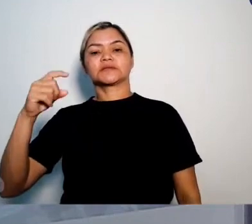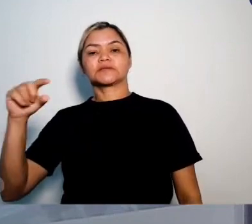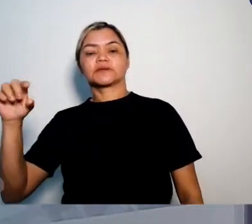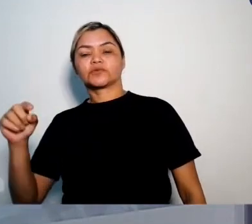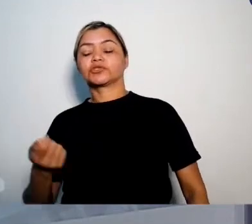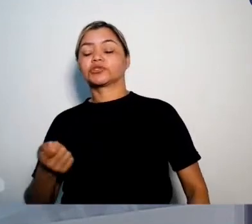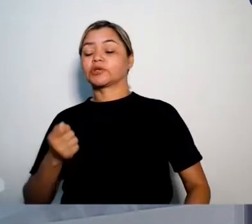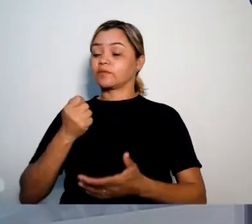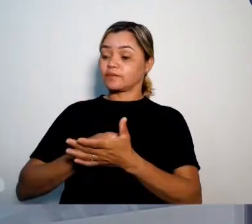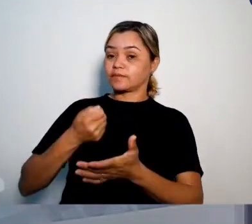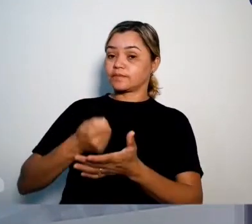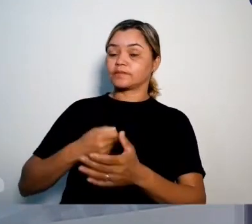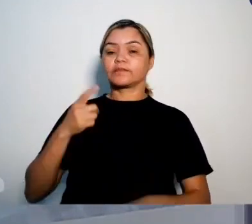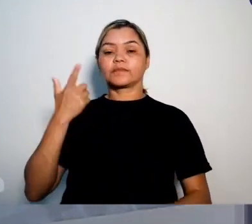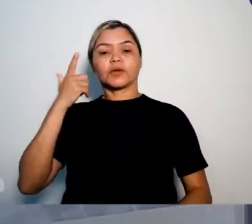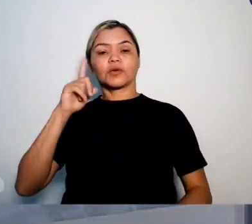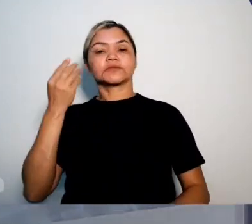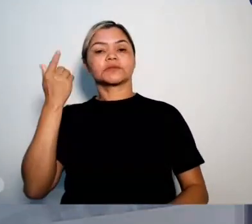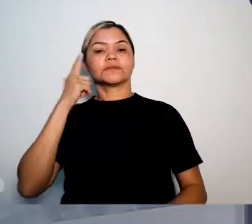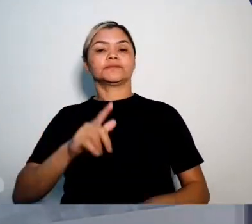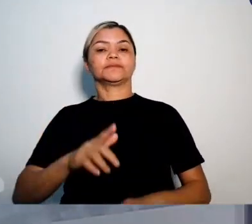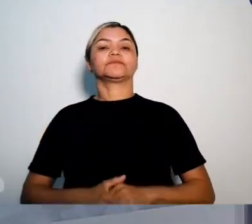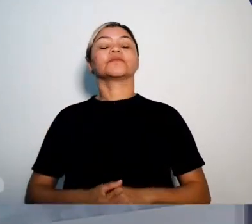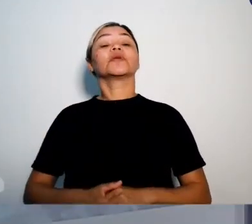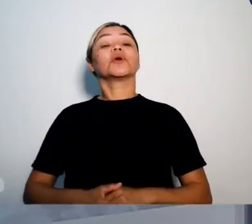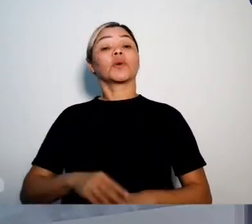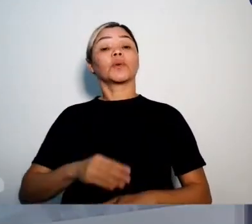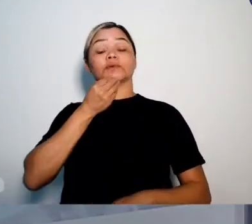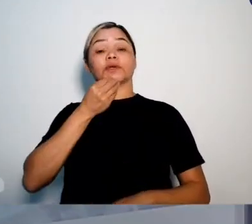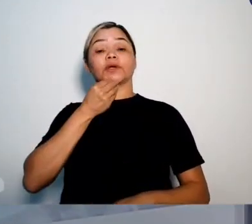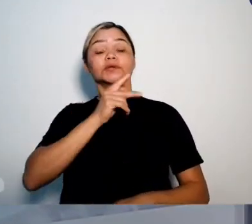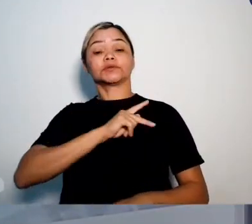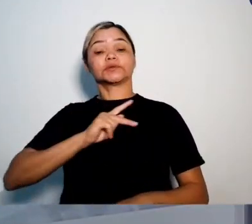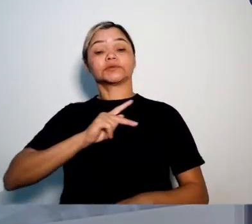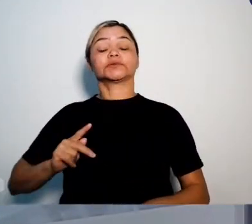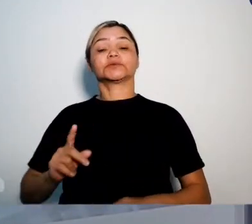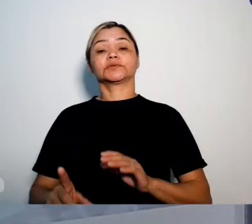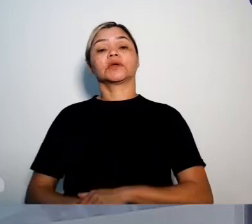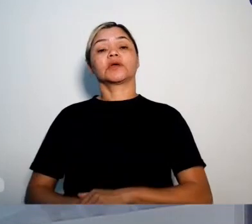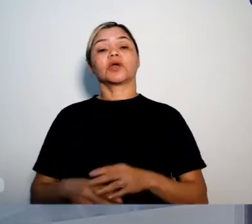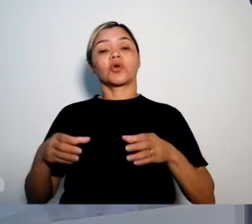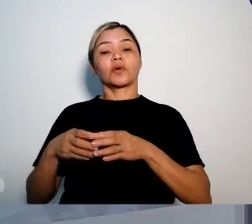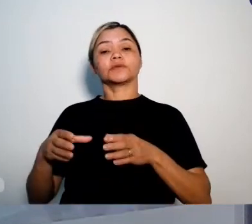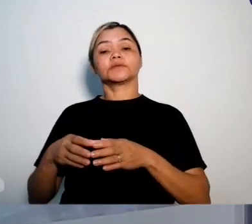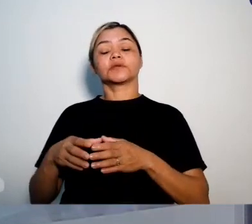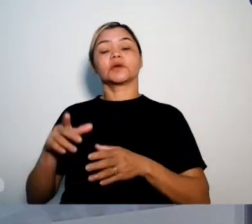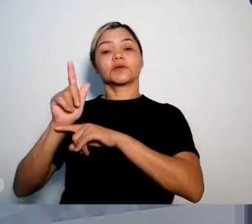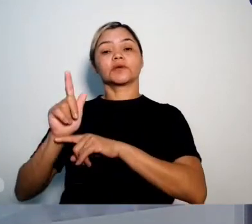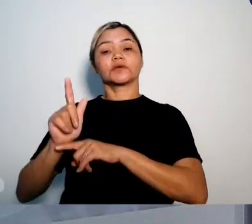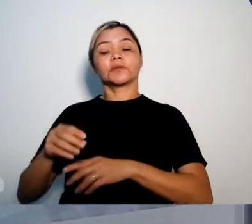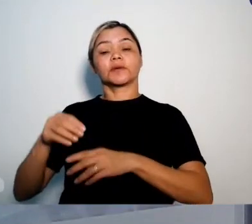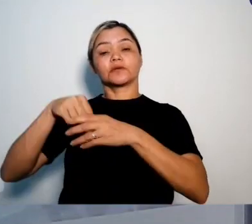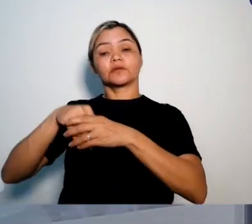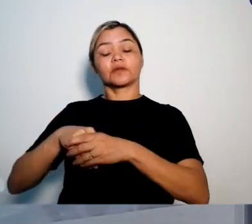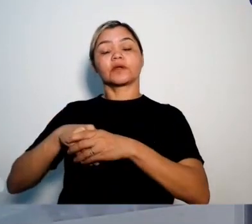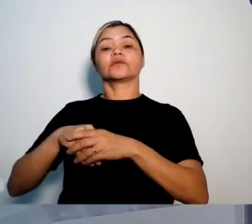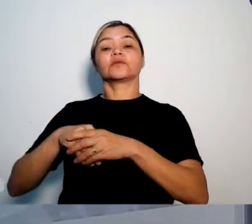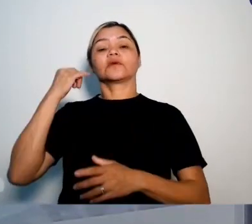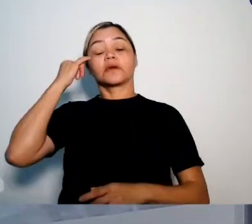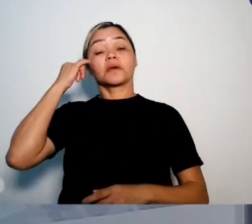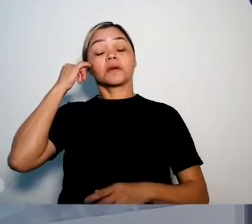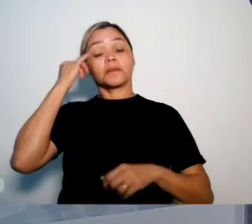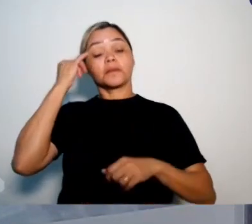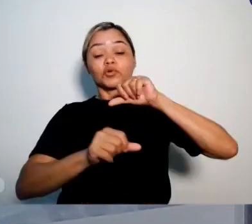também a oportunidade de estar presidindo a comissão sobre regimento interno, que trará algumas alterações em nossa